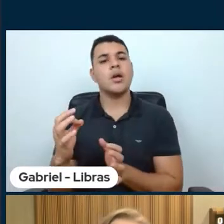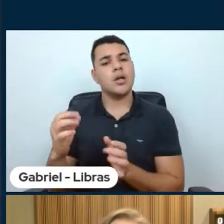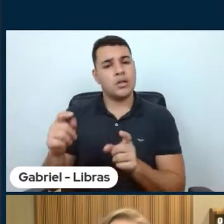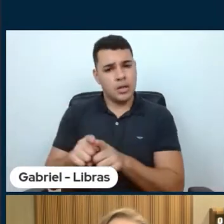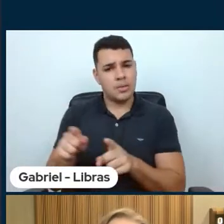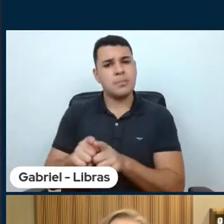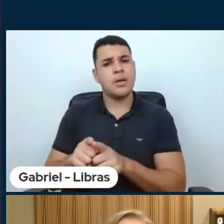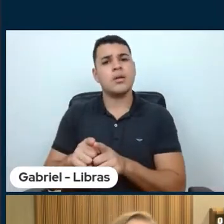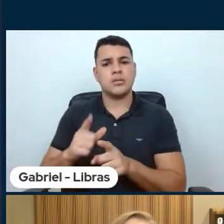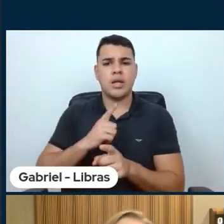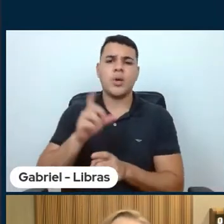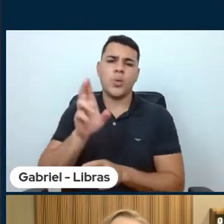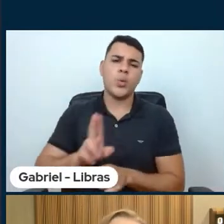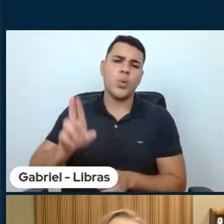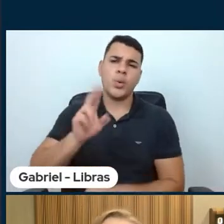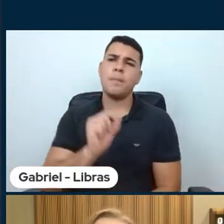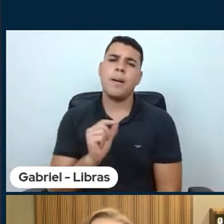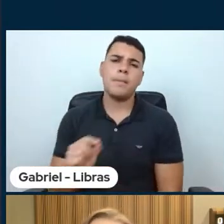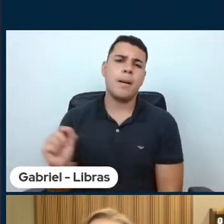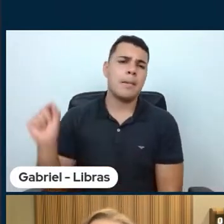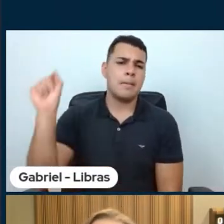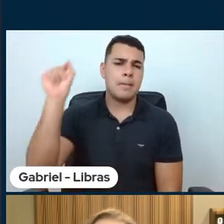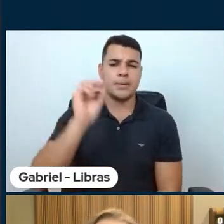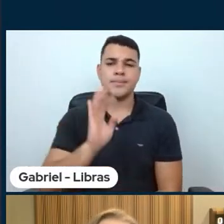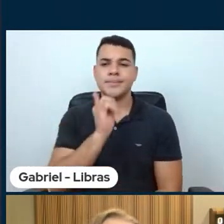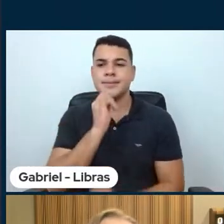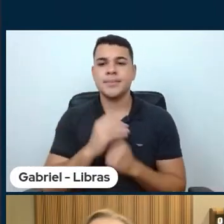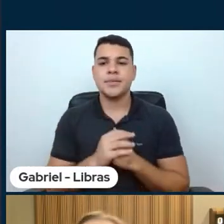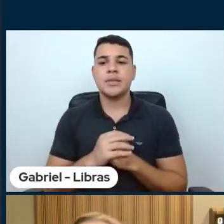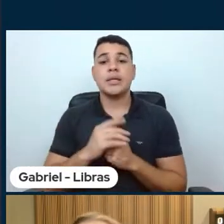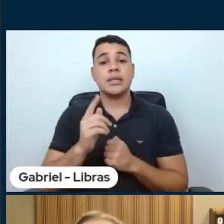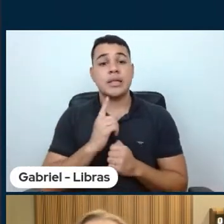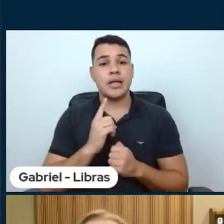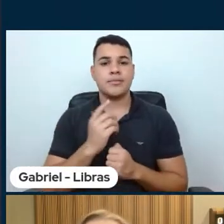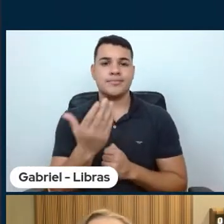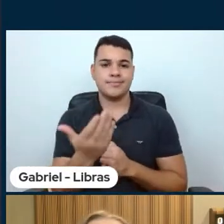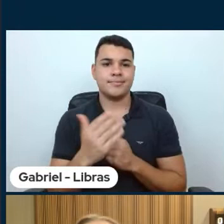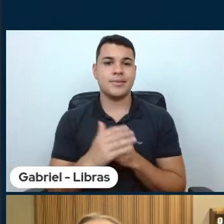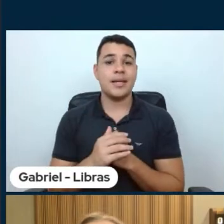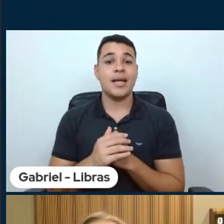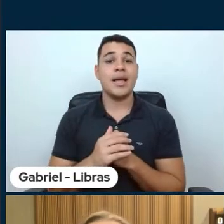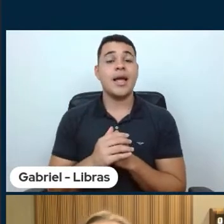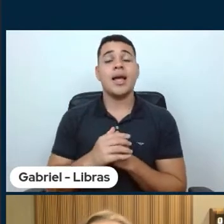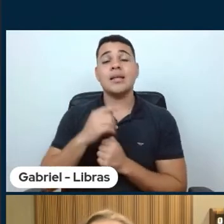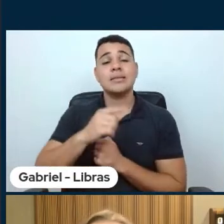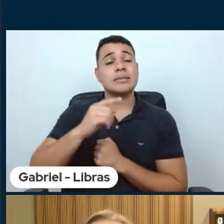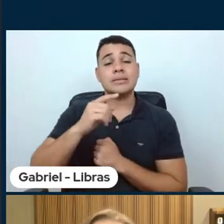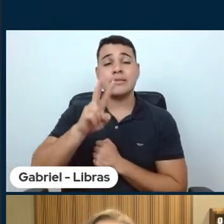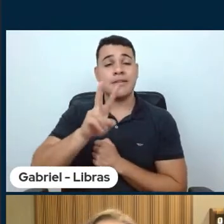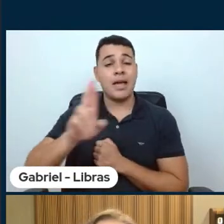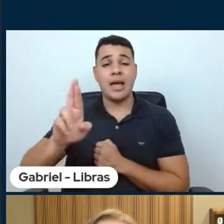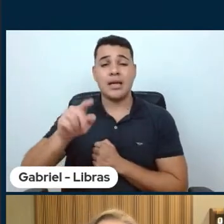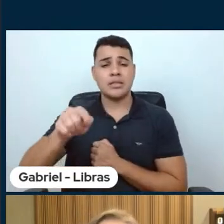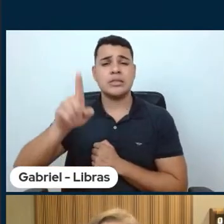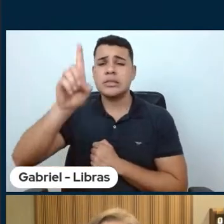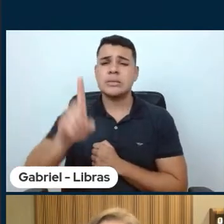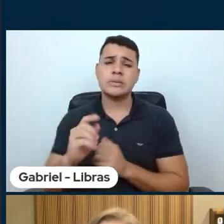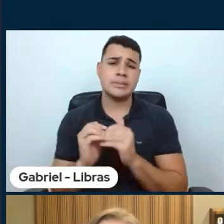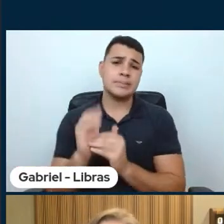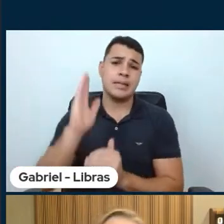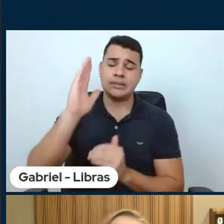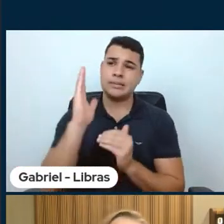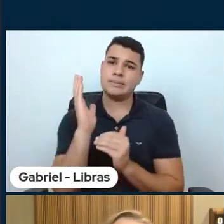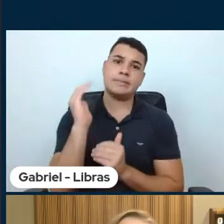experiências imersivas Então a gente tem um gaba Aurora um dos diretores de VR mais aclamados e ele trouxe para o Festival de inovação